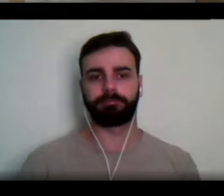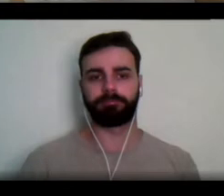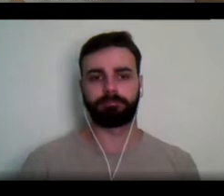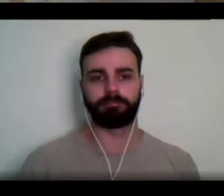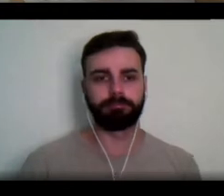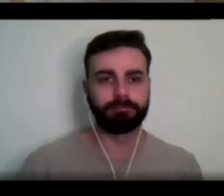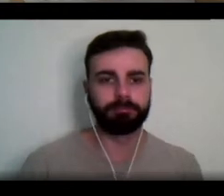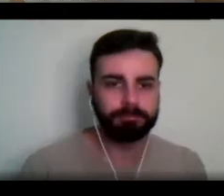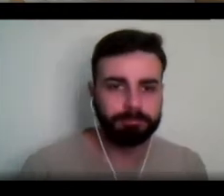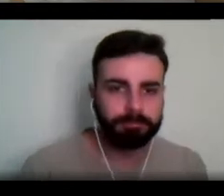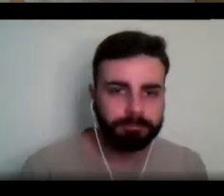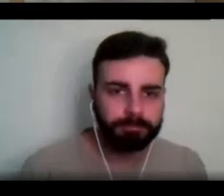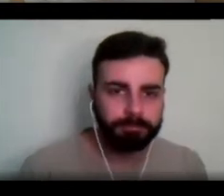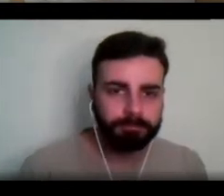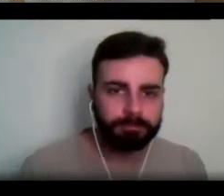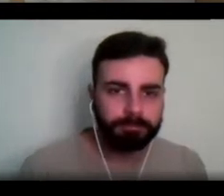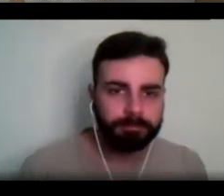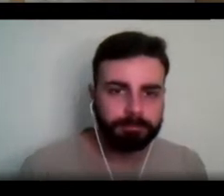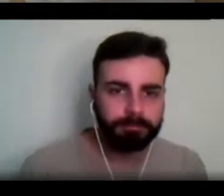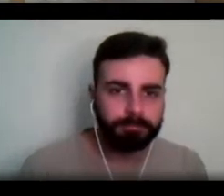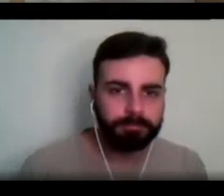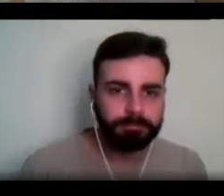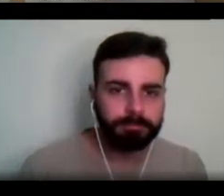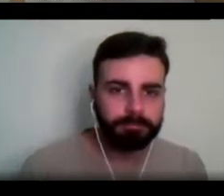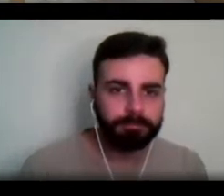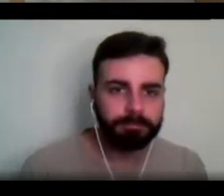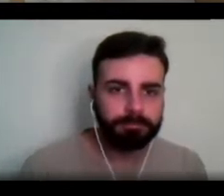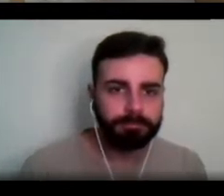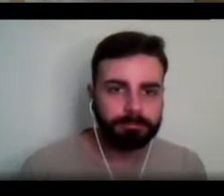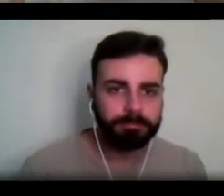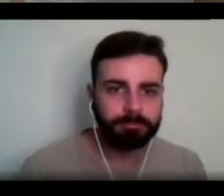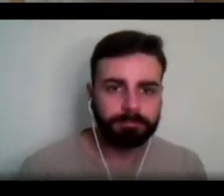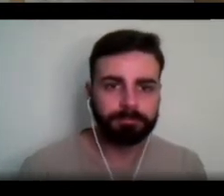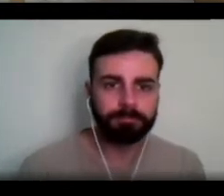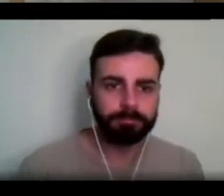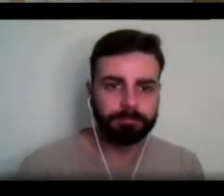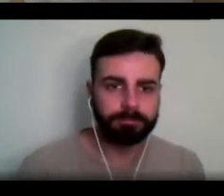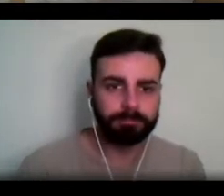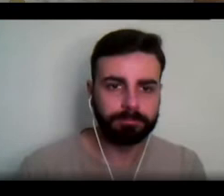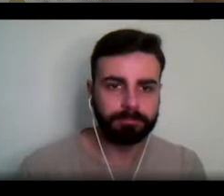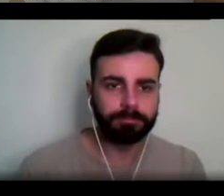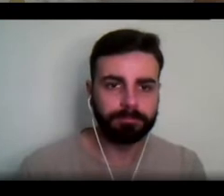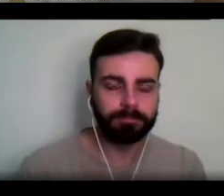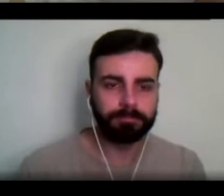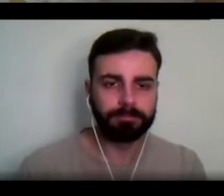Vou fazer um trem aqui. Não, piora. Eita, de acho.